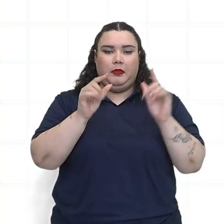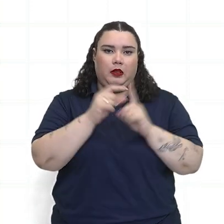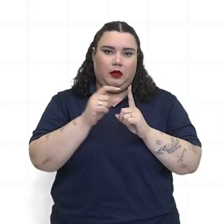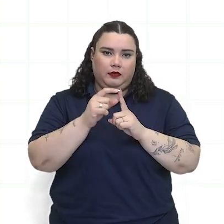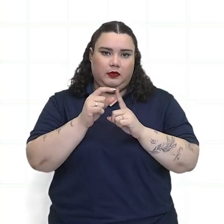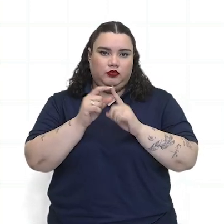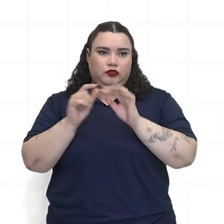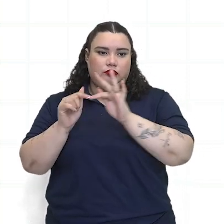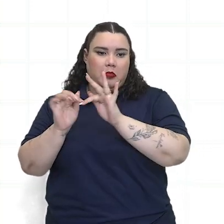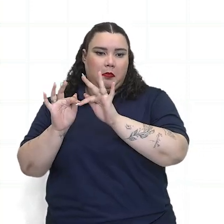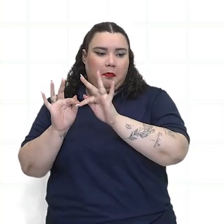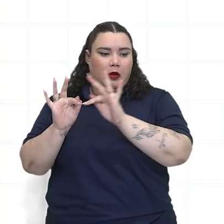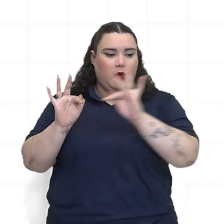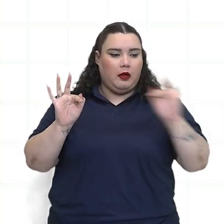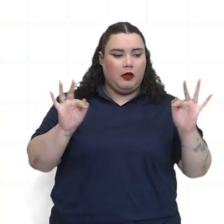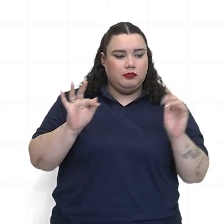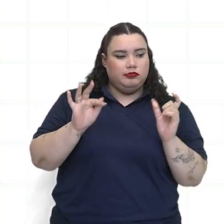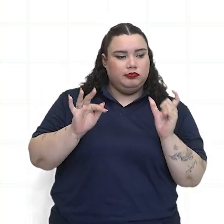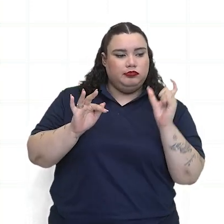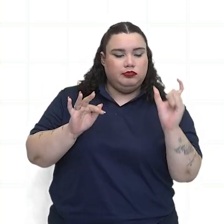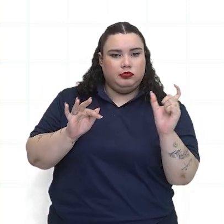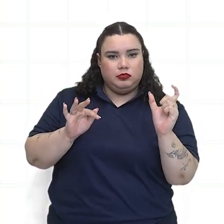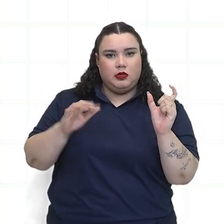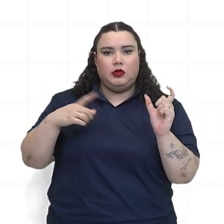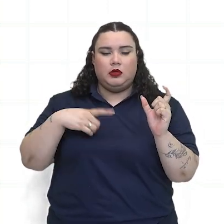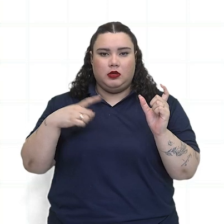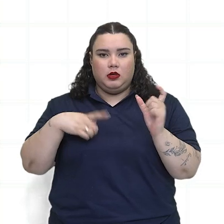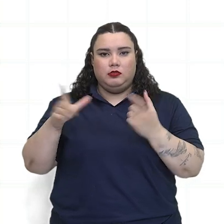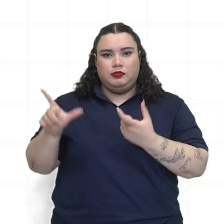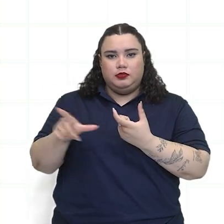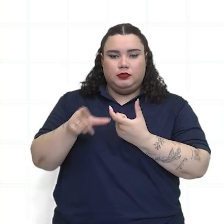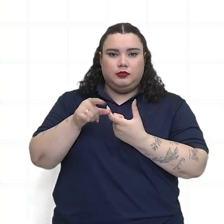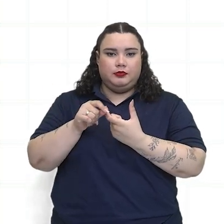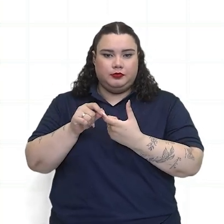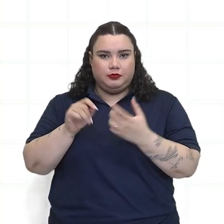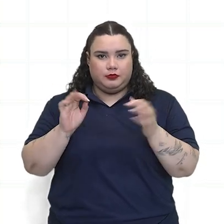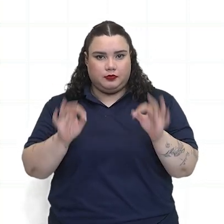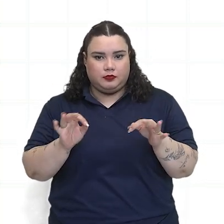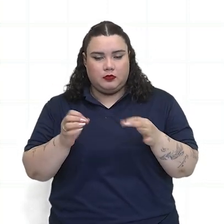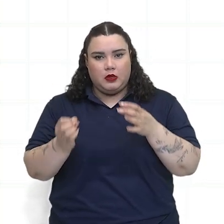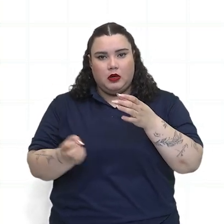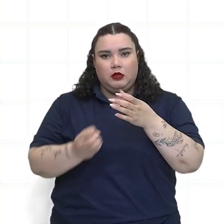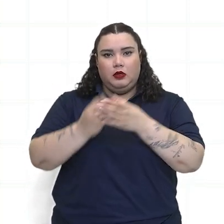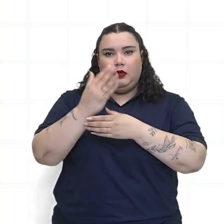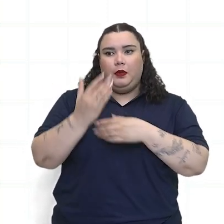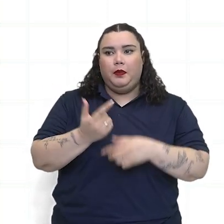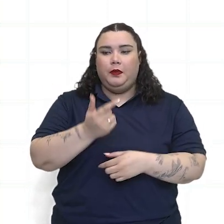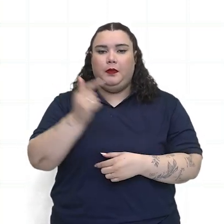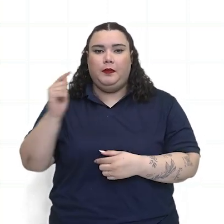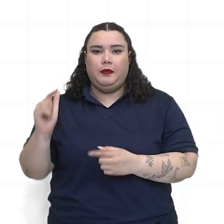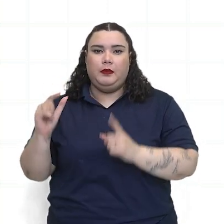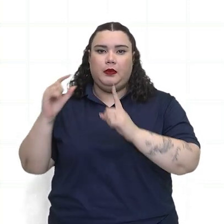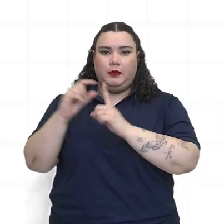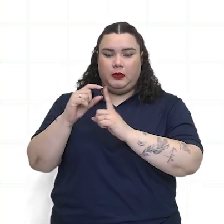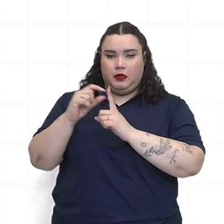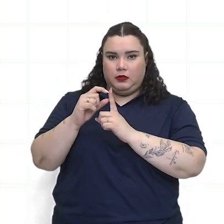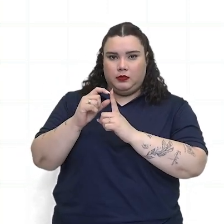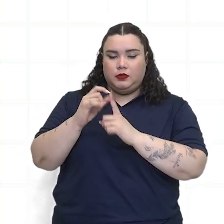palavra. Para quê? Para ela formar outra palavra. É isso que ela vai fazer. O